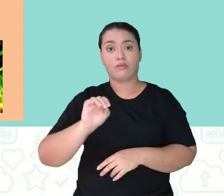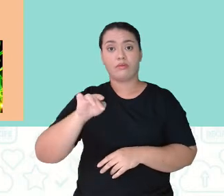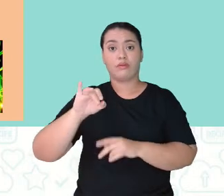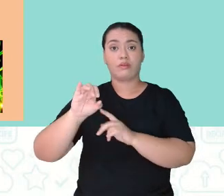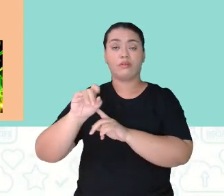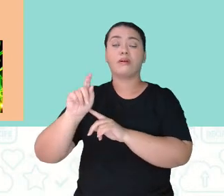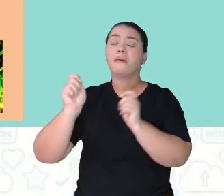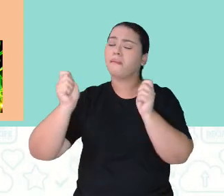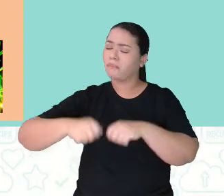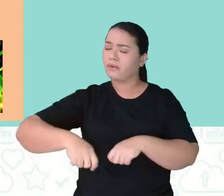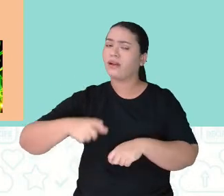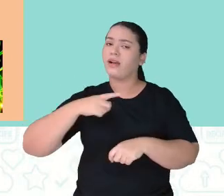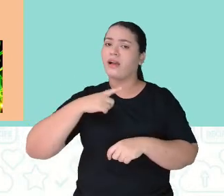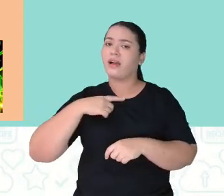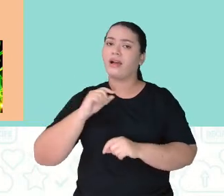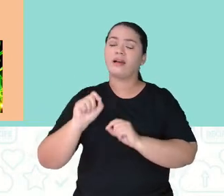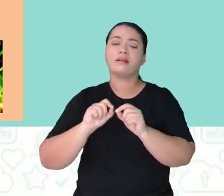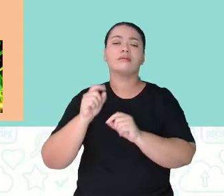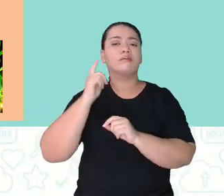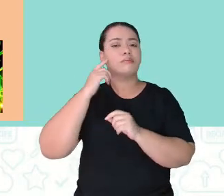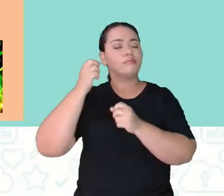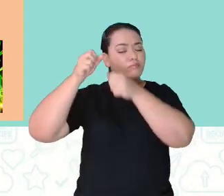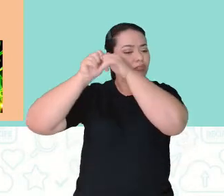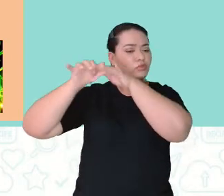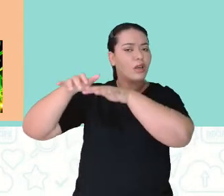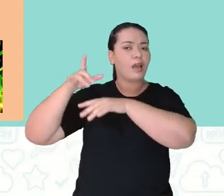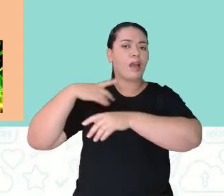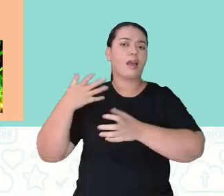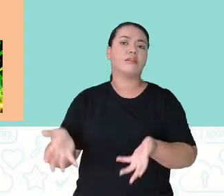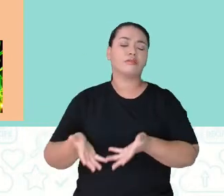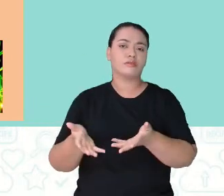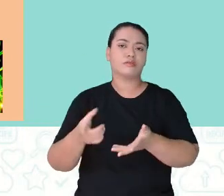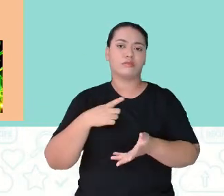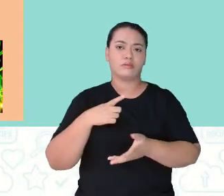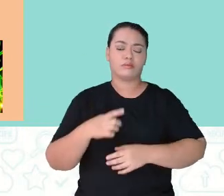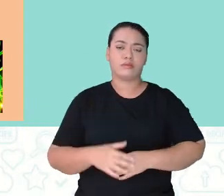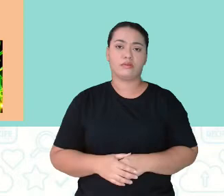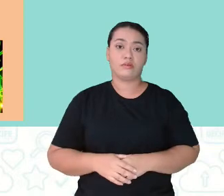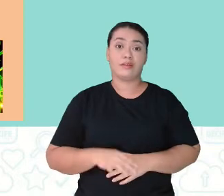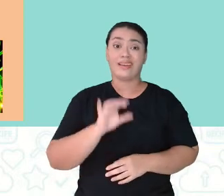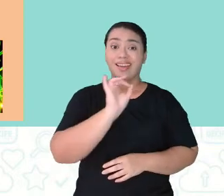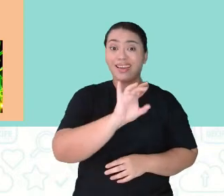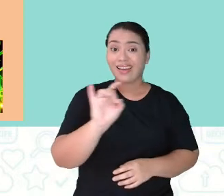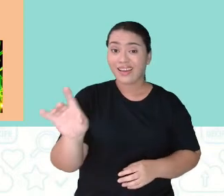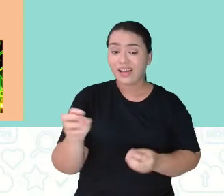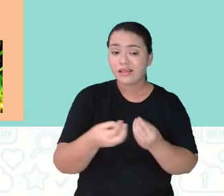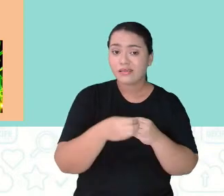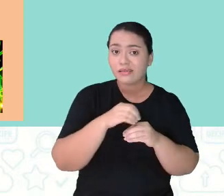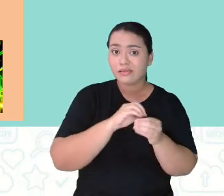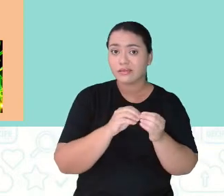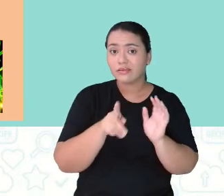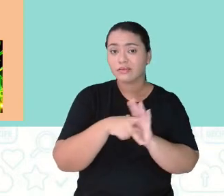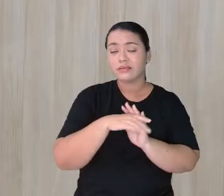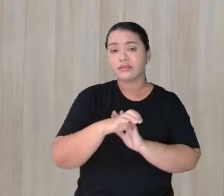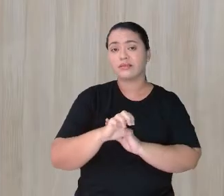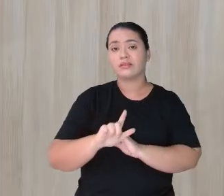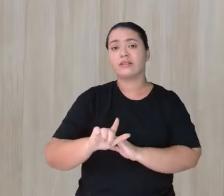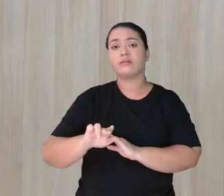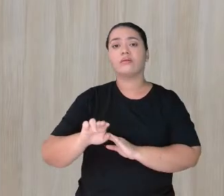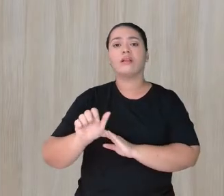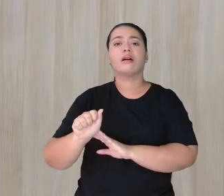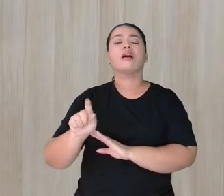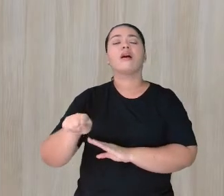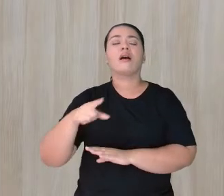e transmitir os estímulos. Então, observem aí que cada célula, ela também tem a sua